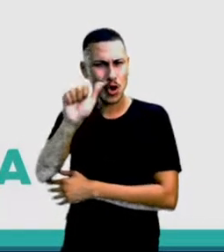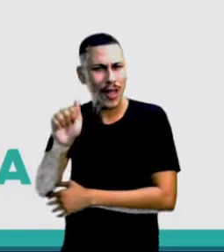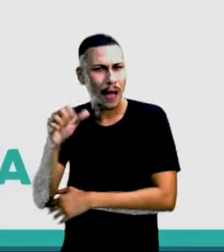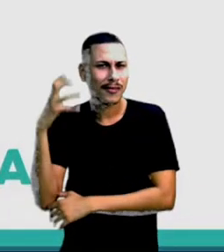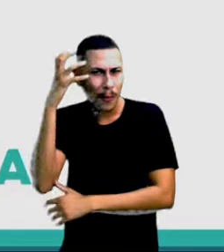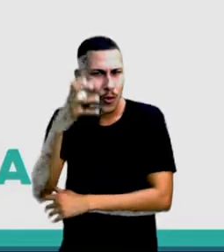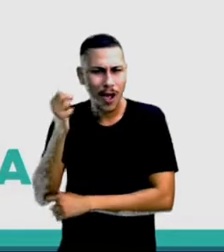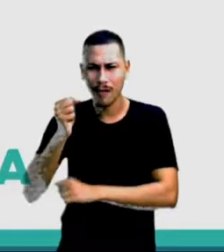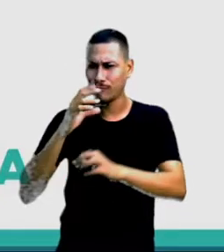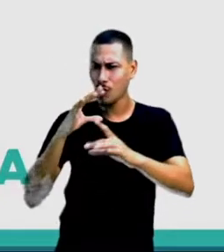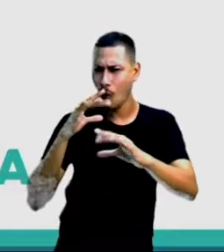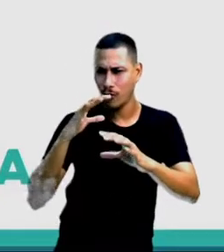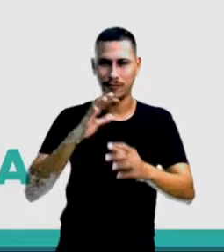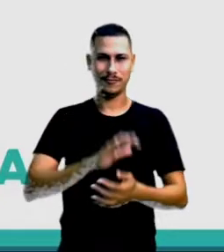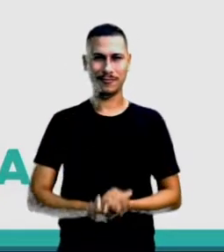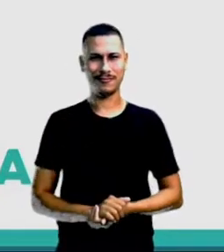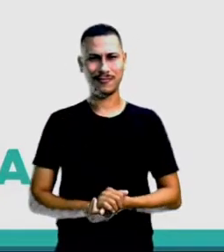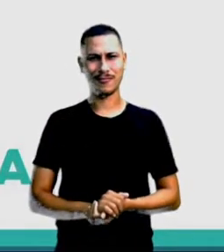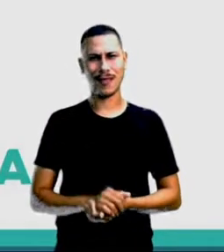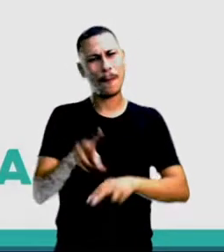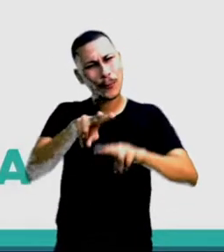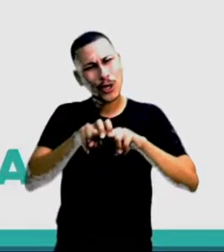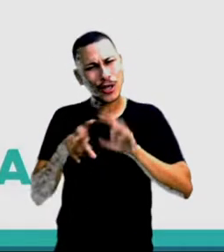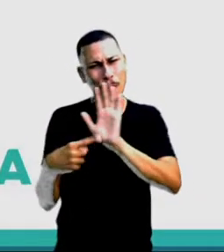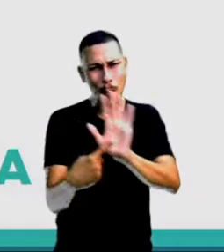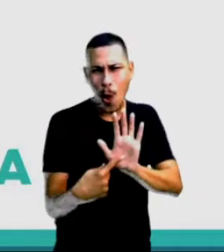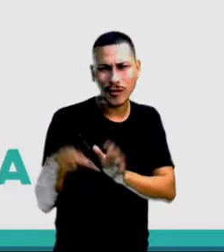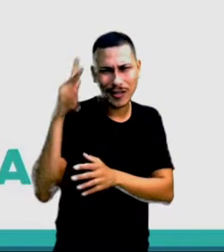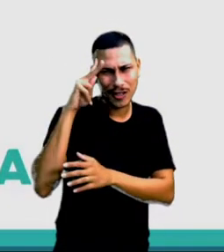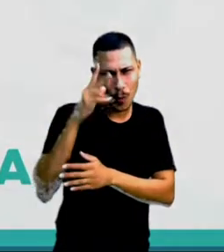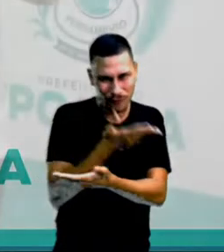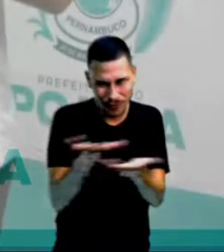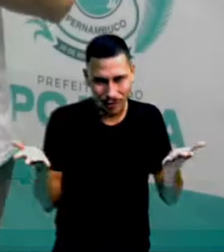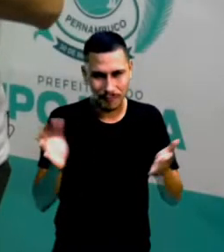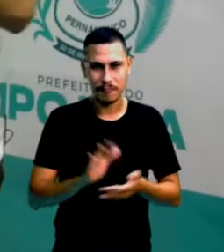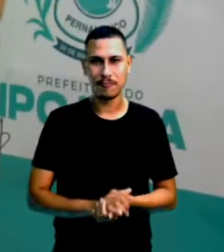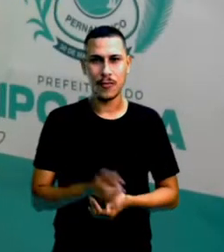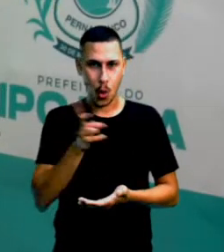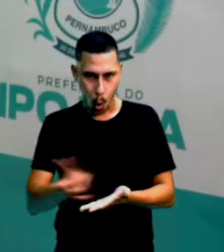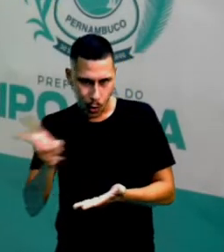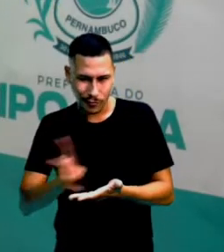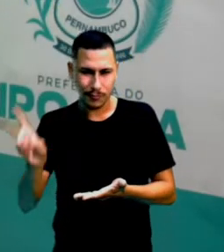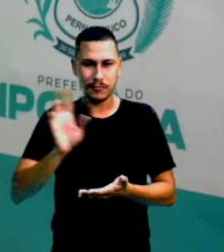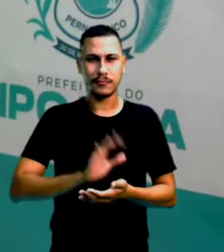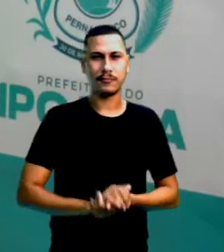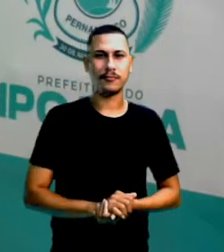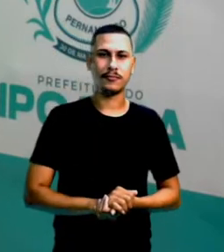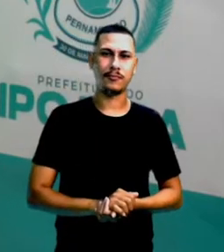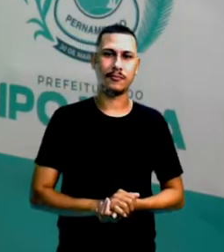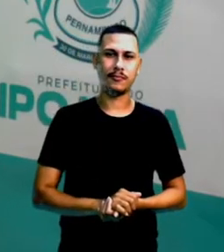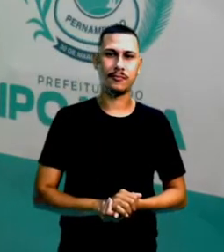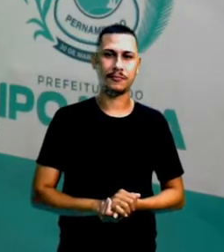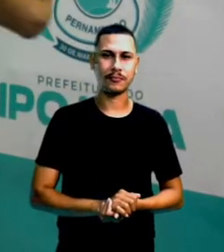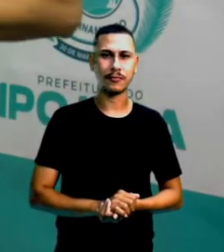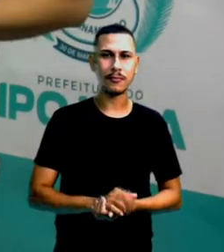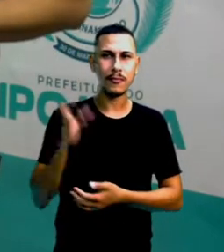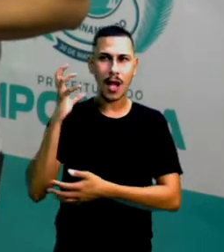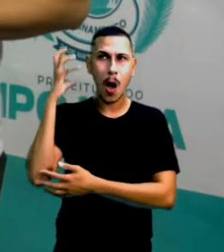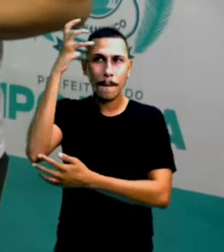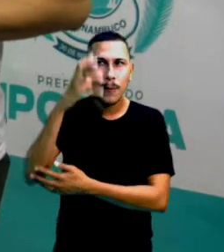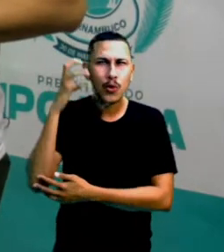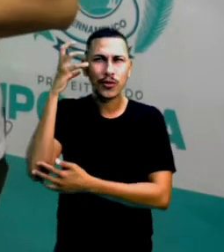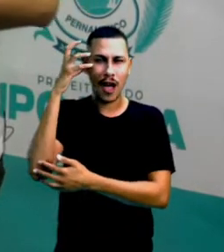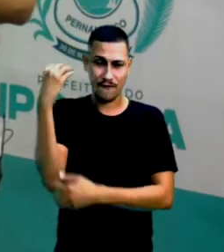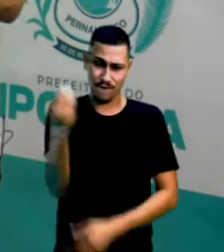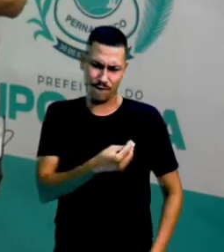história tão linda para vocês é perto é isso vamos seguindo e a música